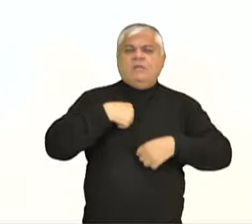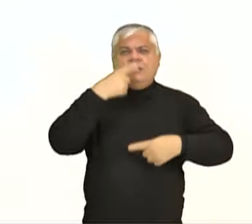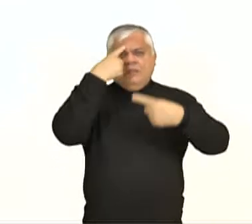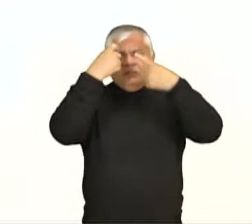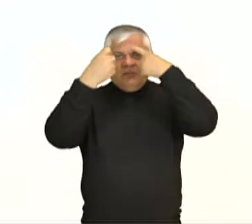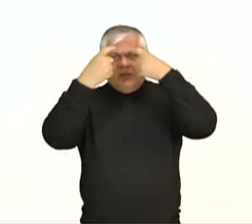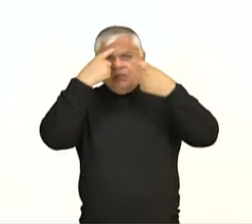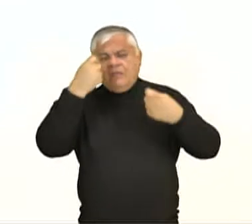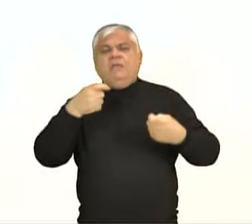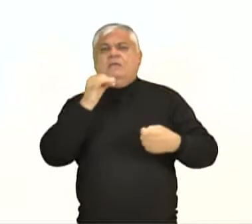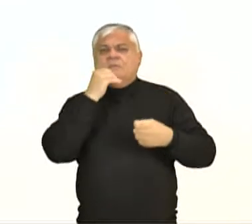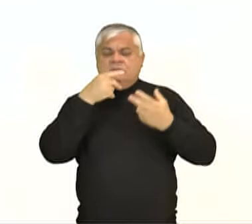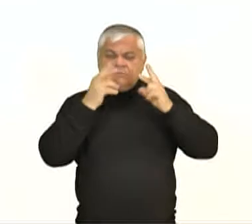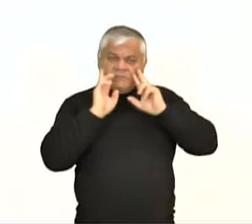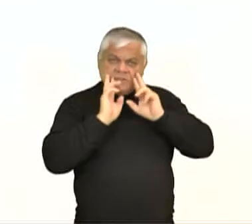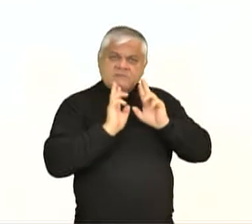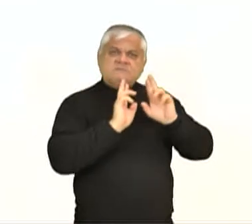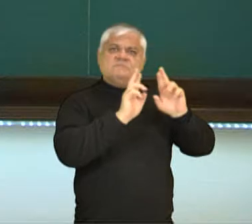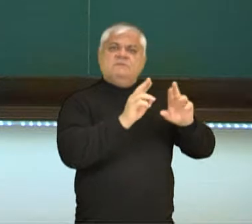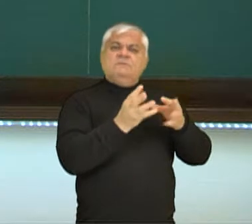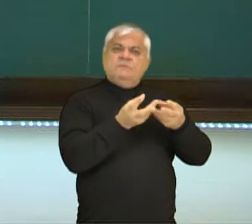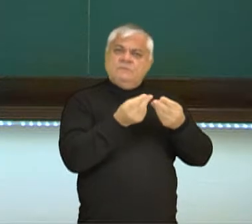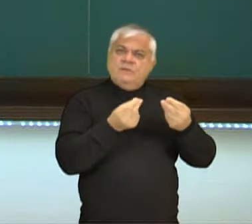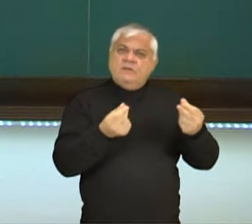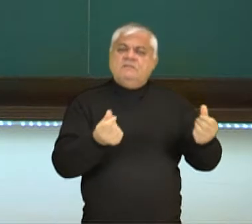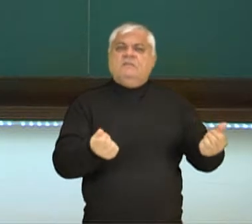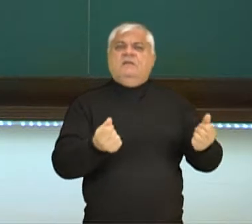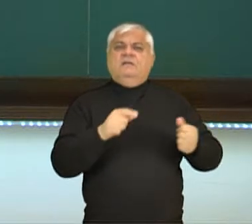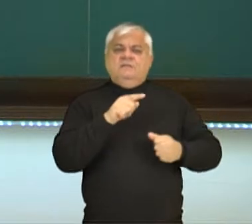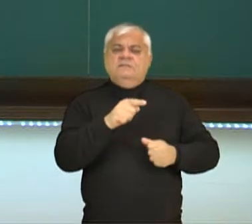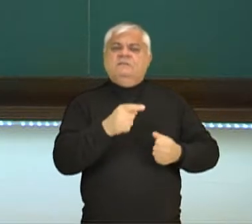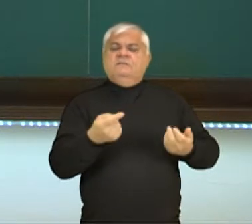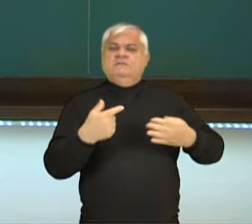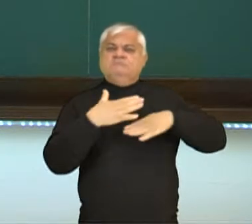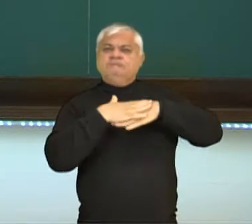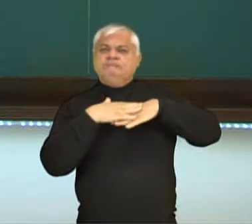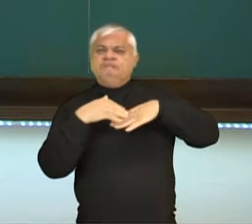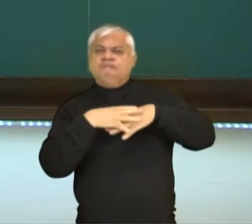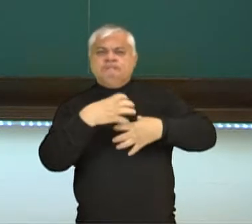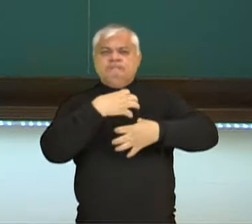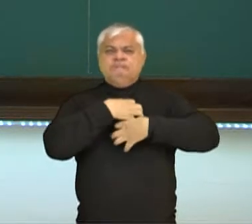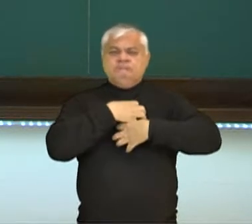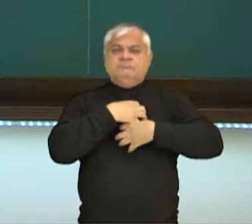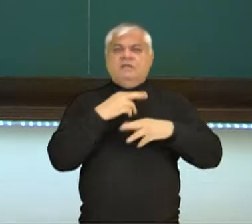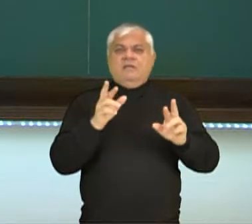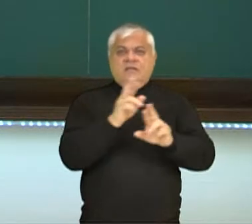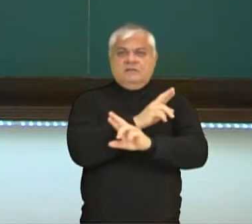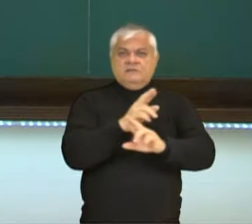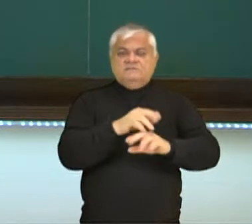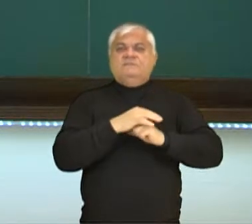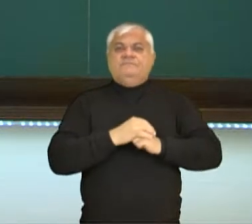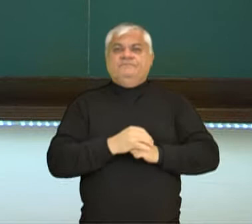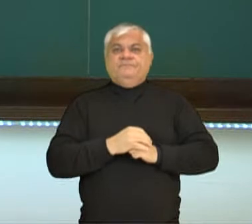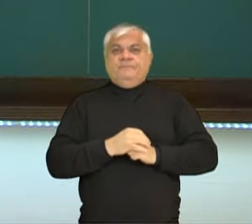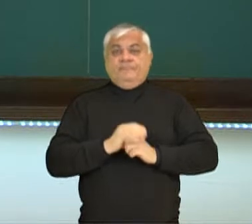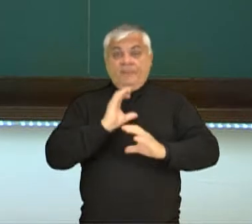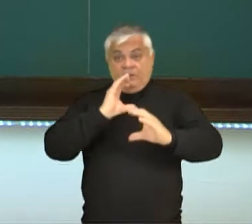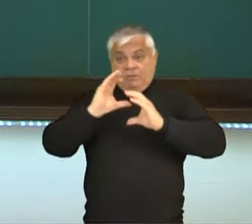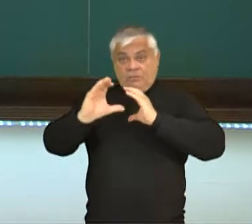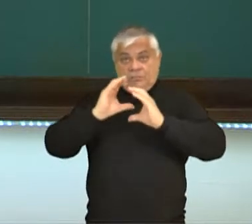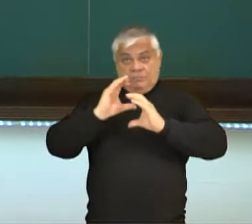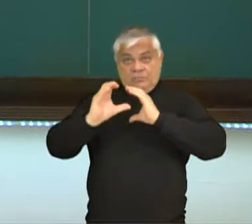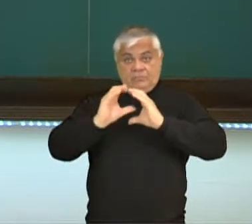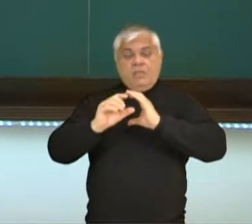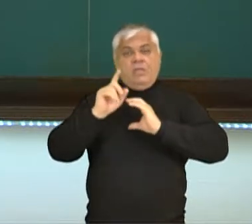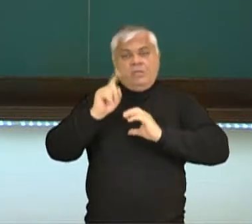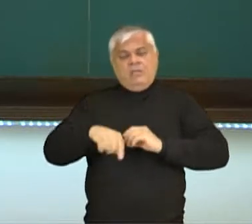partir, né, desse respeito, dessa qualidade, dessa afetividade entre as relações. A comunicação, quer seja